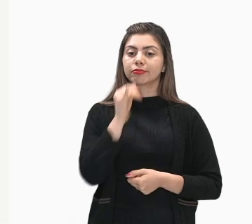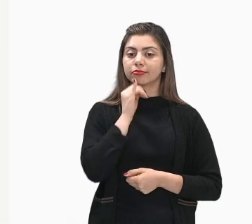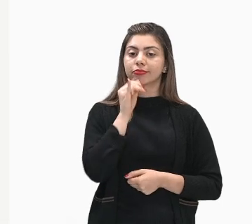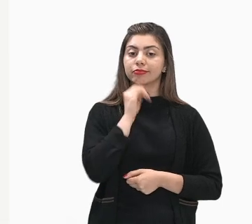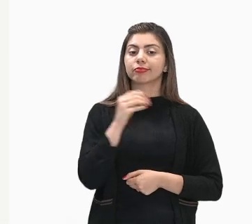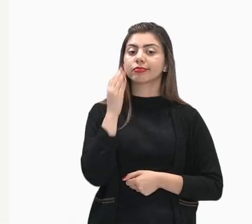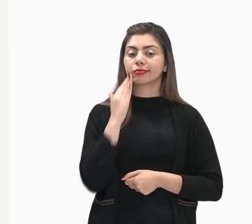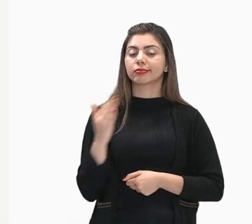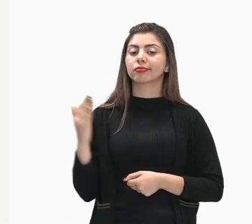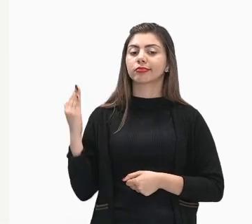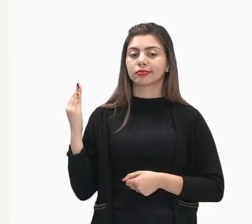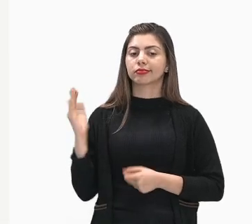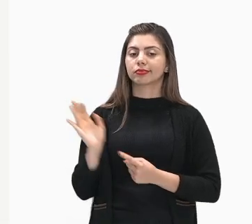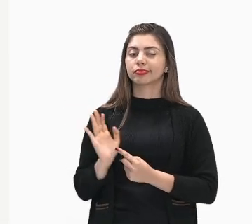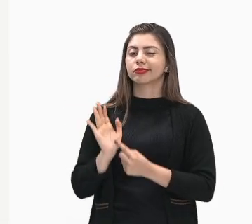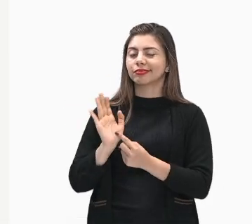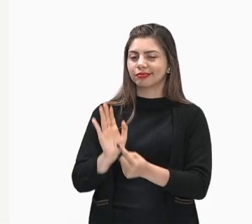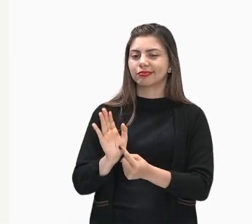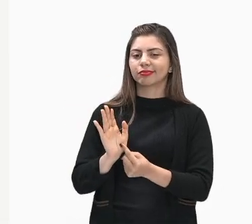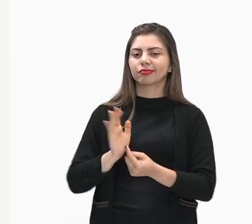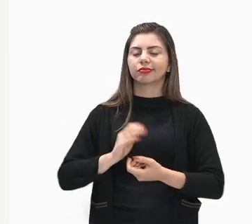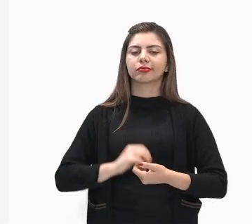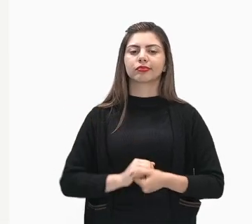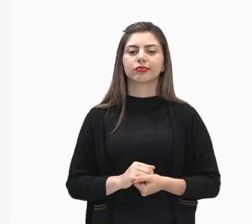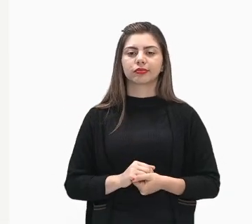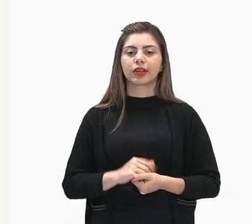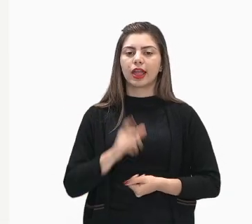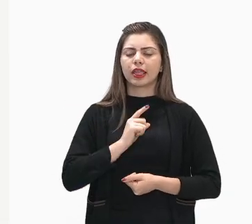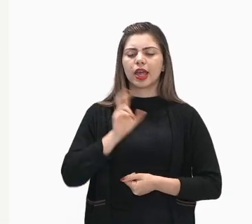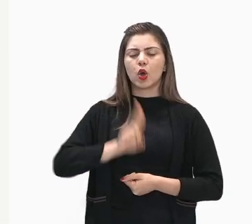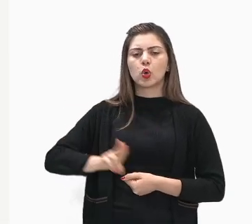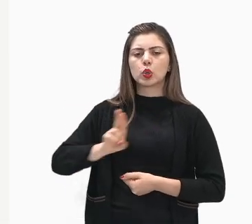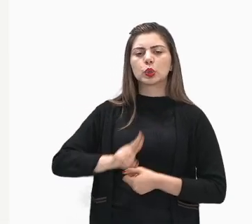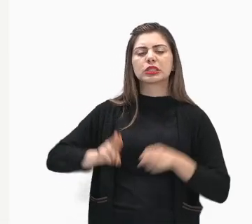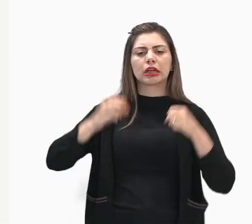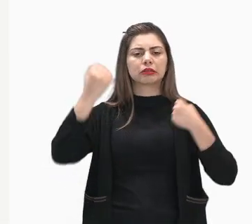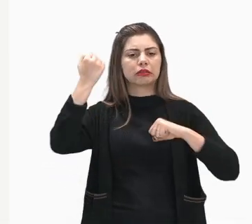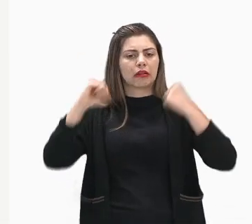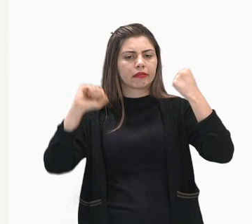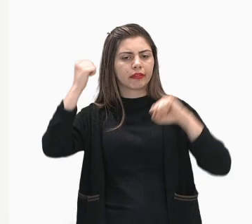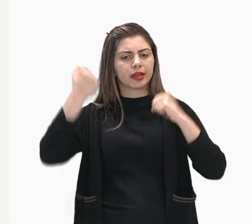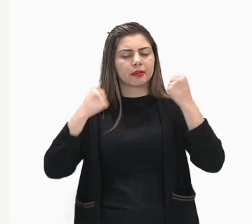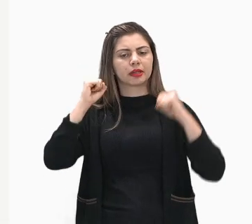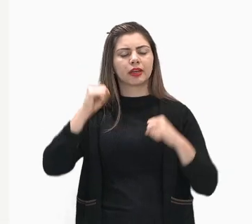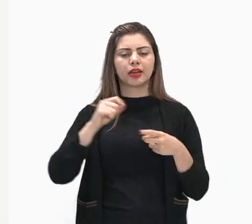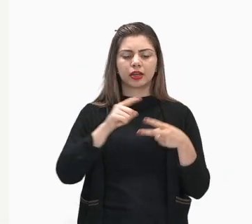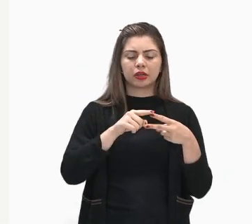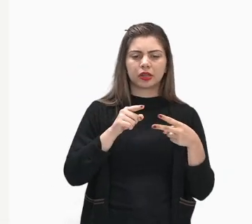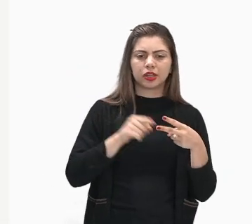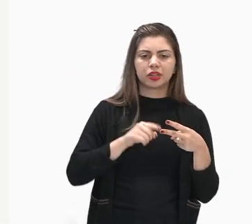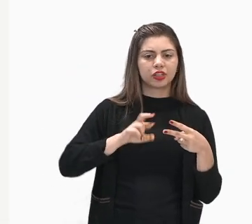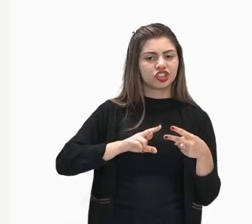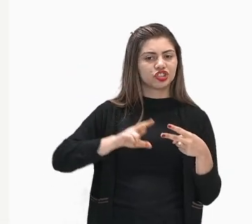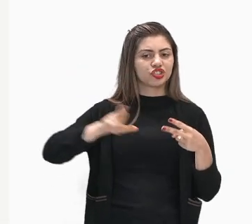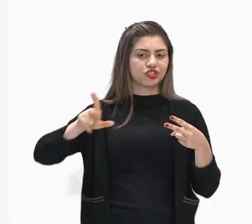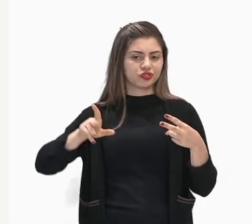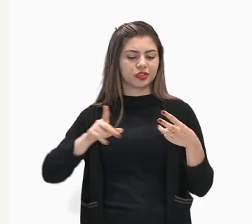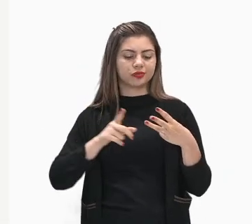a imagem dele para mostrar para você, né? Que ele é diferente dos ímãs que são